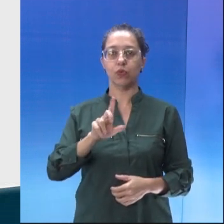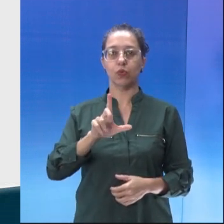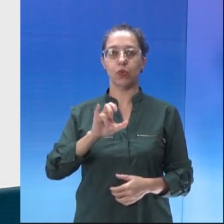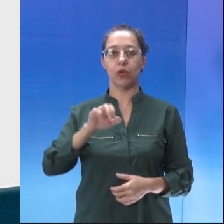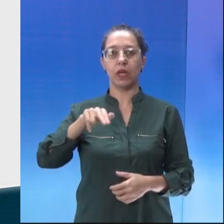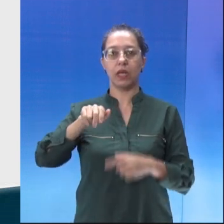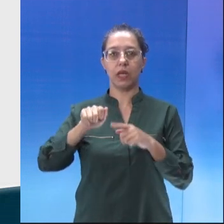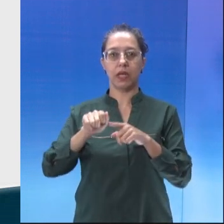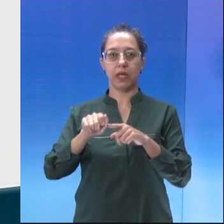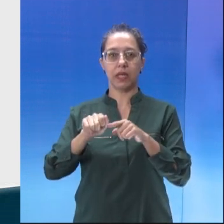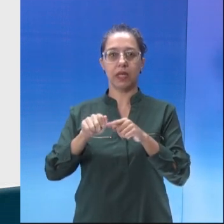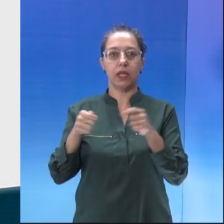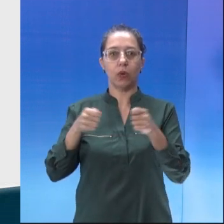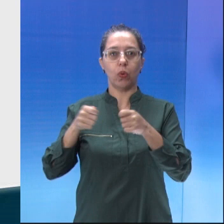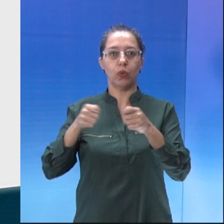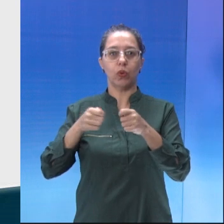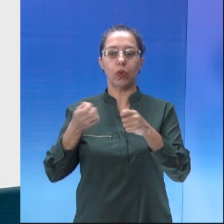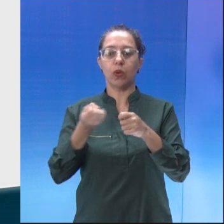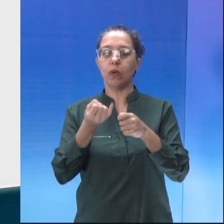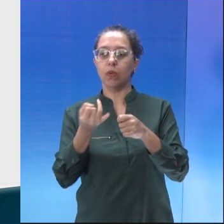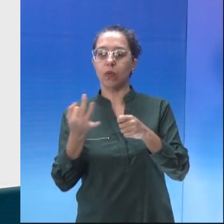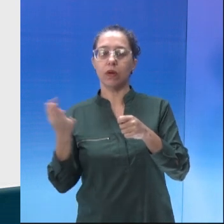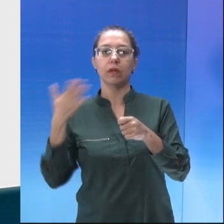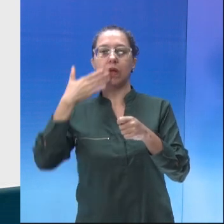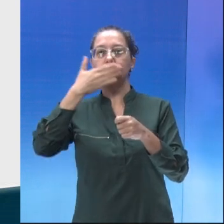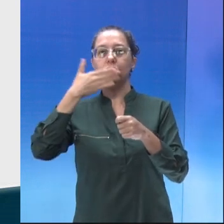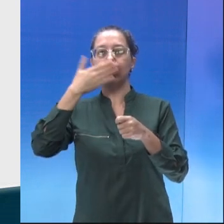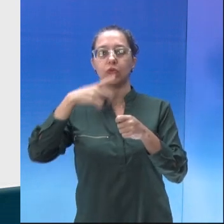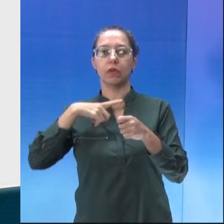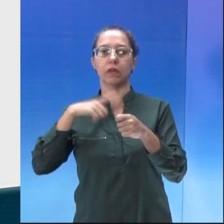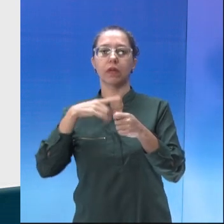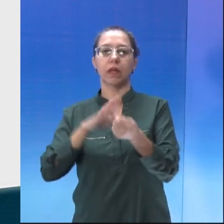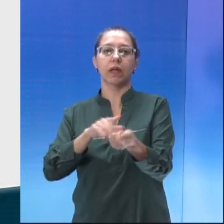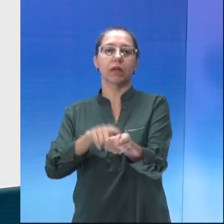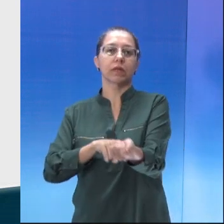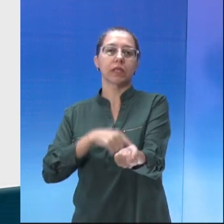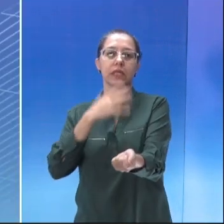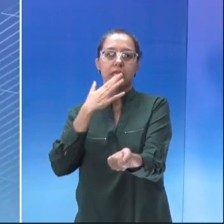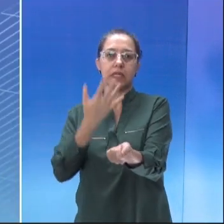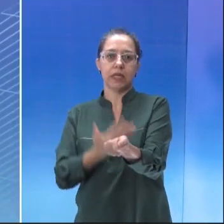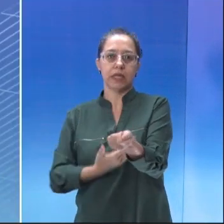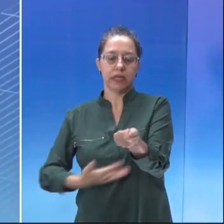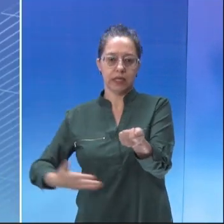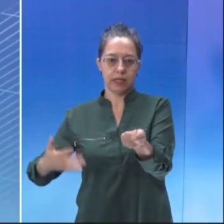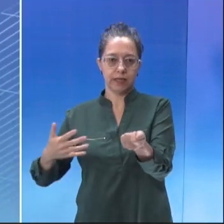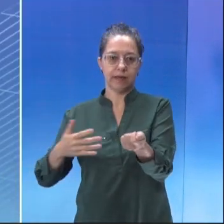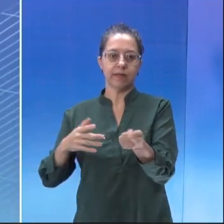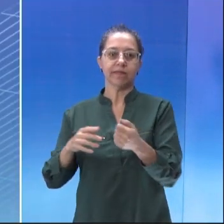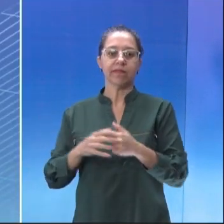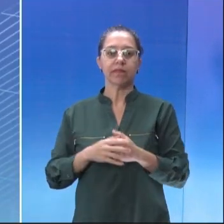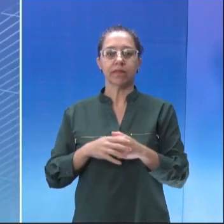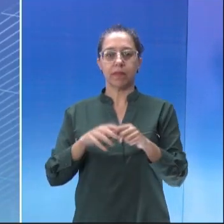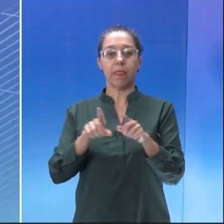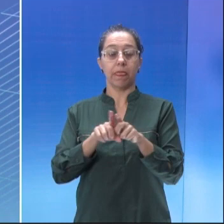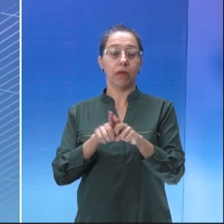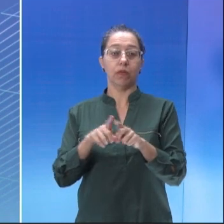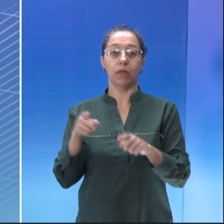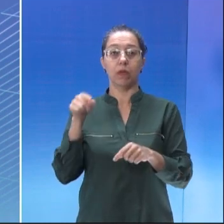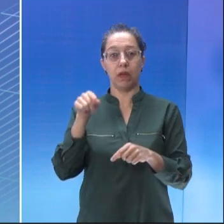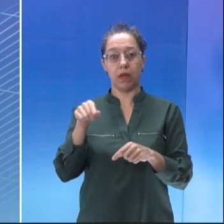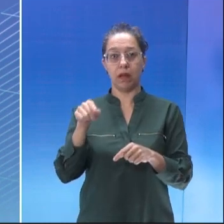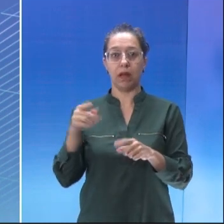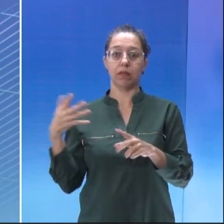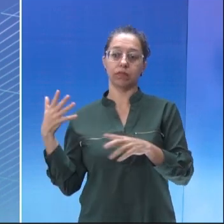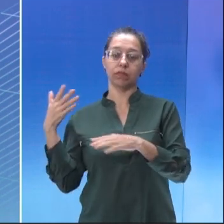quantidade de açúcar no sangue. Assim como a insulina e o glucagon também, os dois